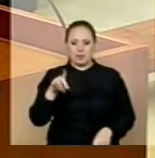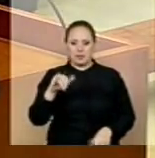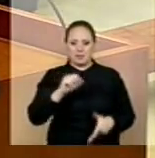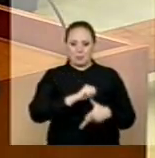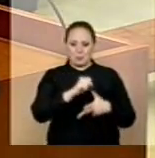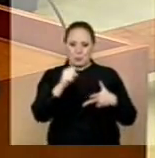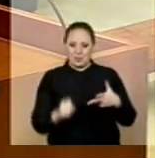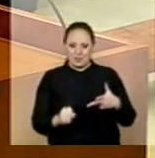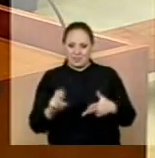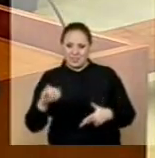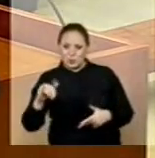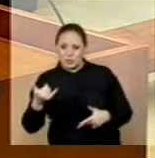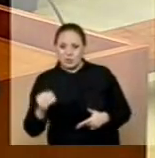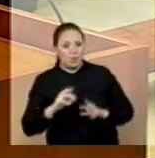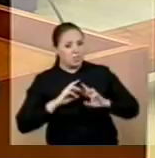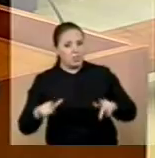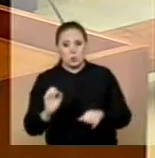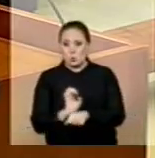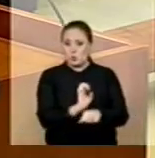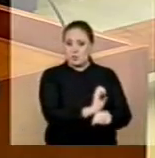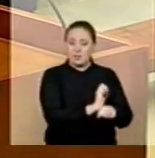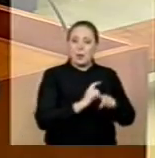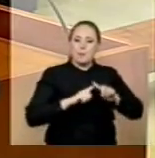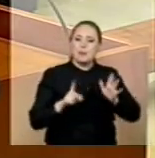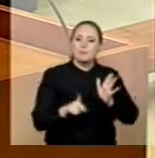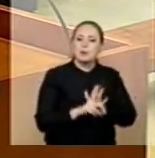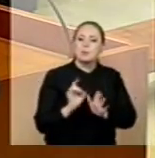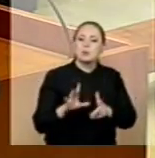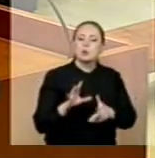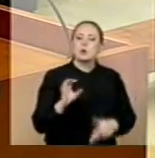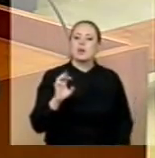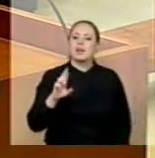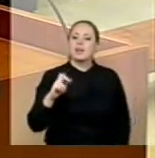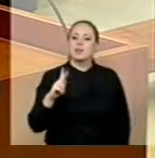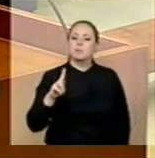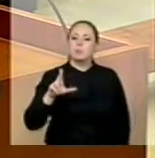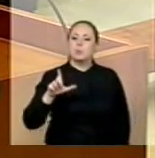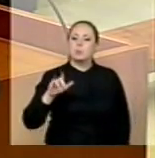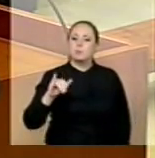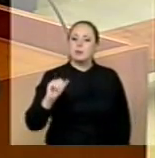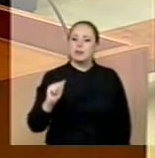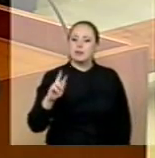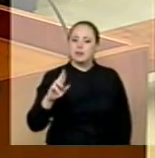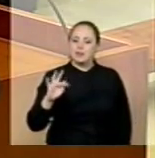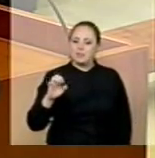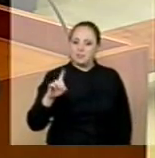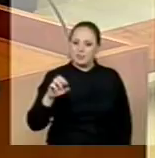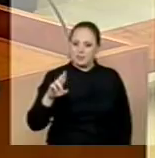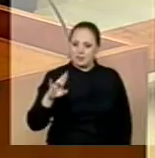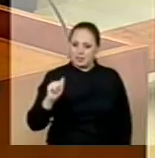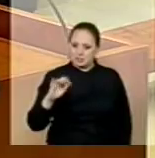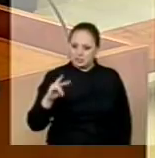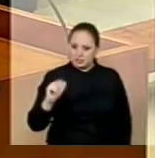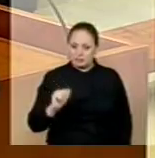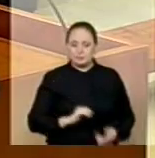dos Estados da Federação, mas sim da República Federativa. Está claro na ementa que, abro aspas,